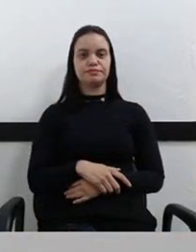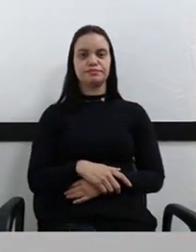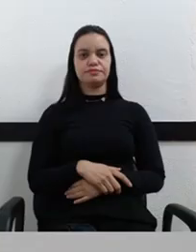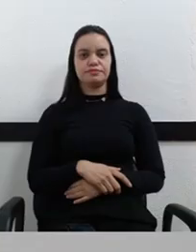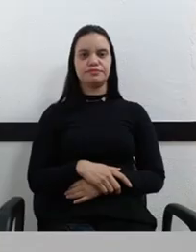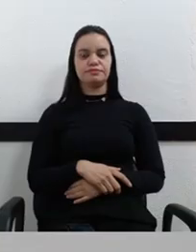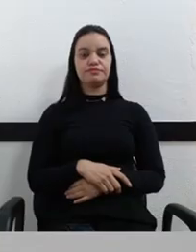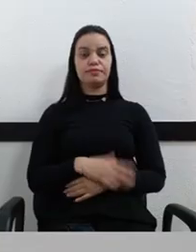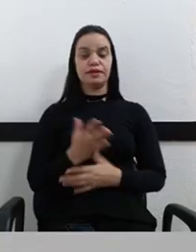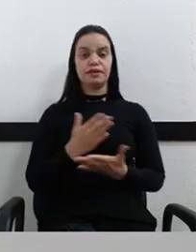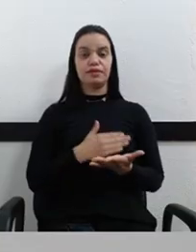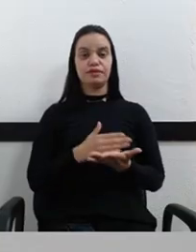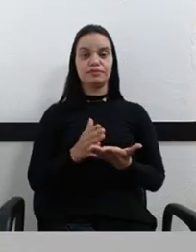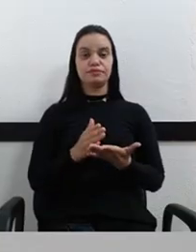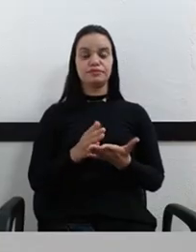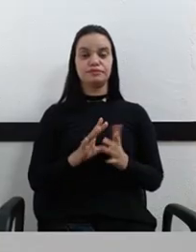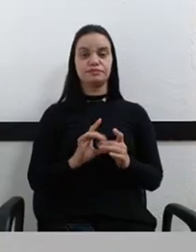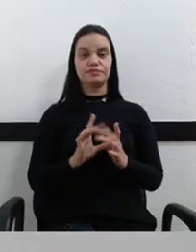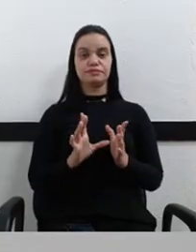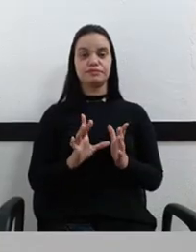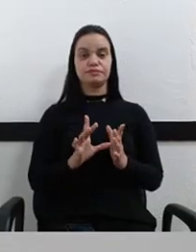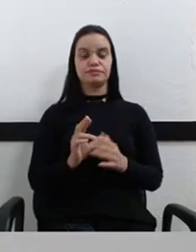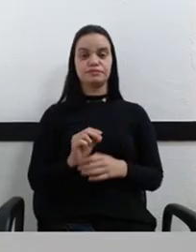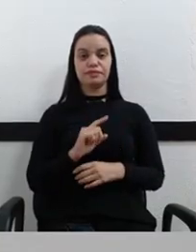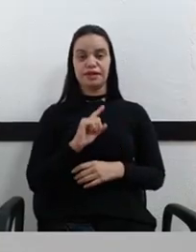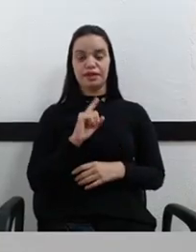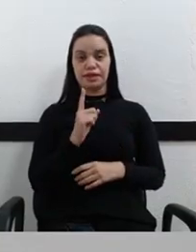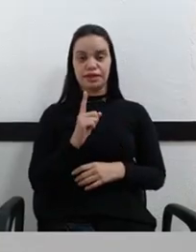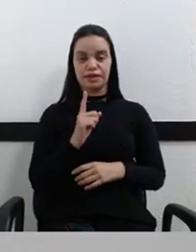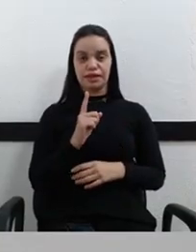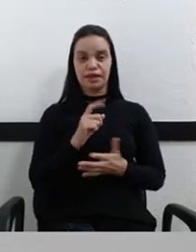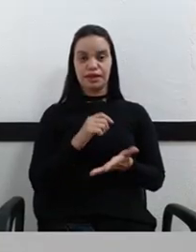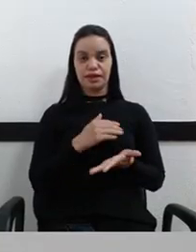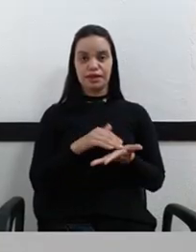Nesta abertura de inscrições, não houve ninguém inscrito.